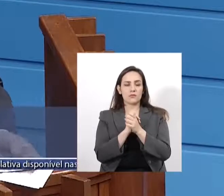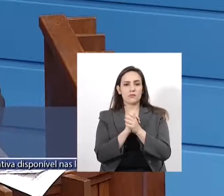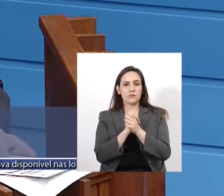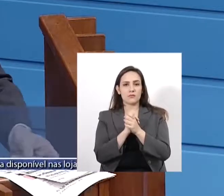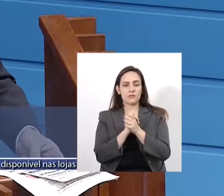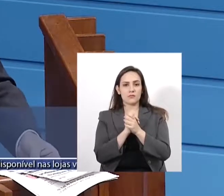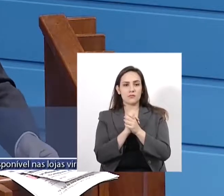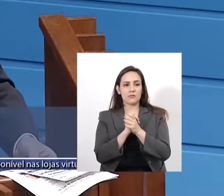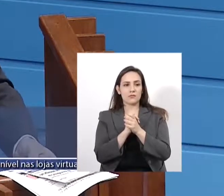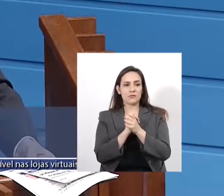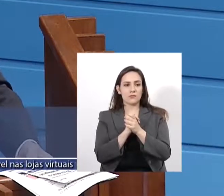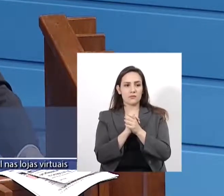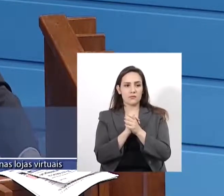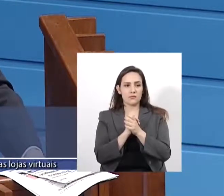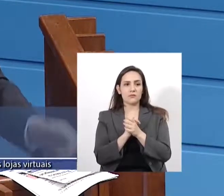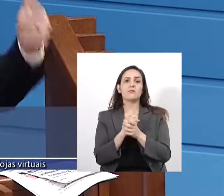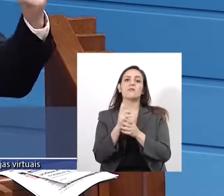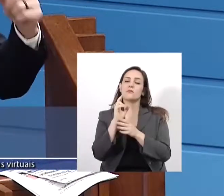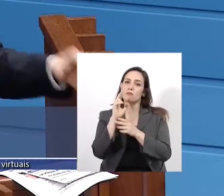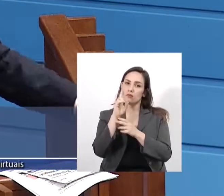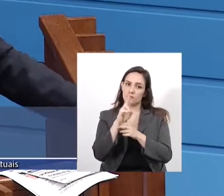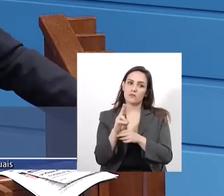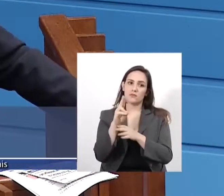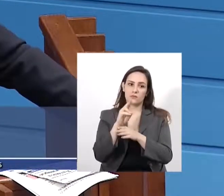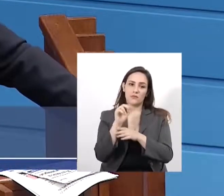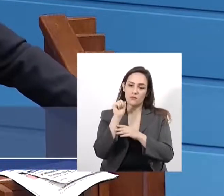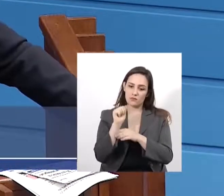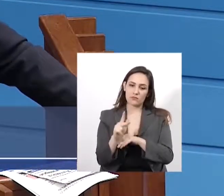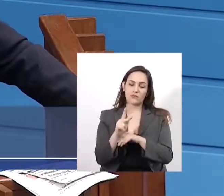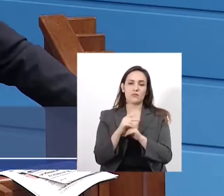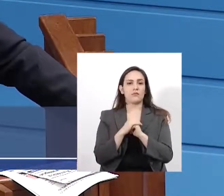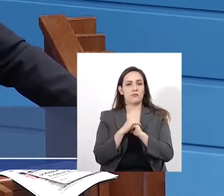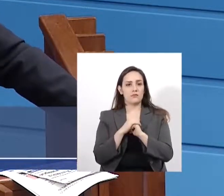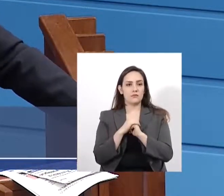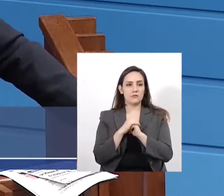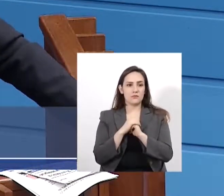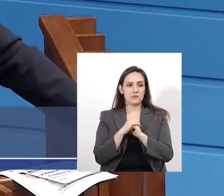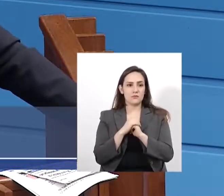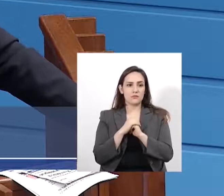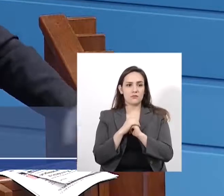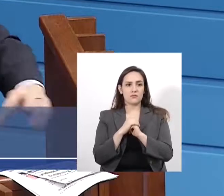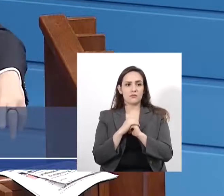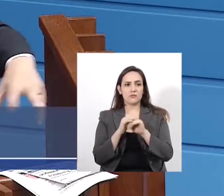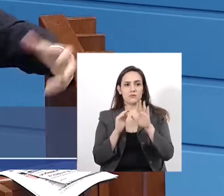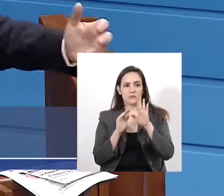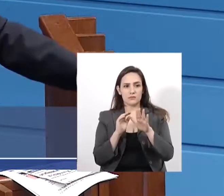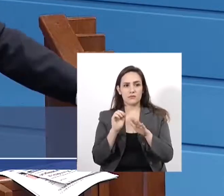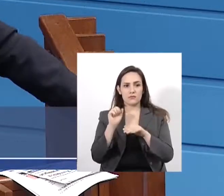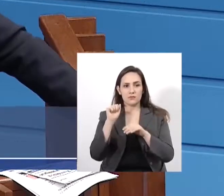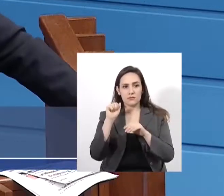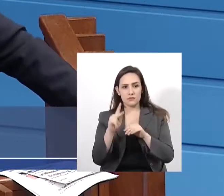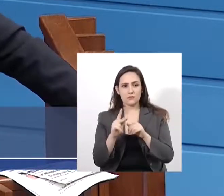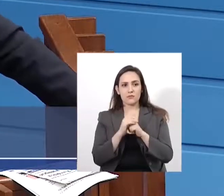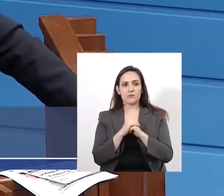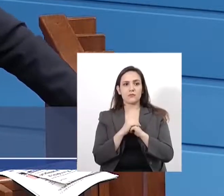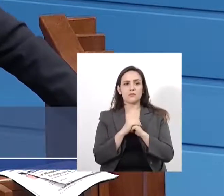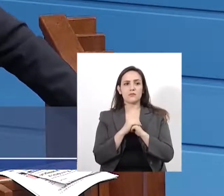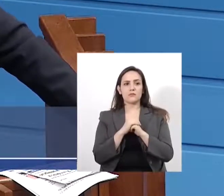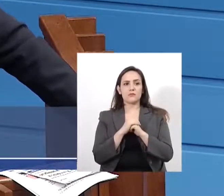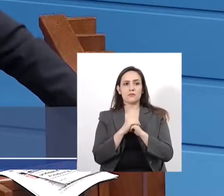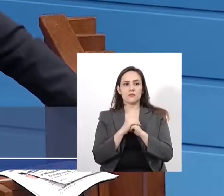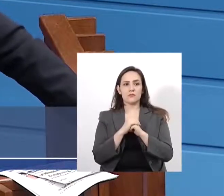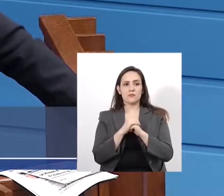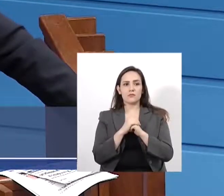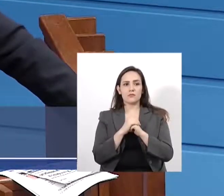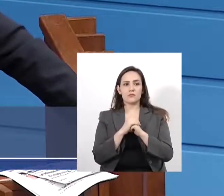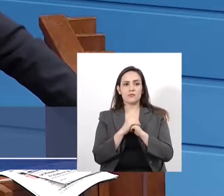sobrevive da aposentadoria de alguém da sua casa. E a aposentadoria também, segundo essa pesquisa,